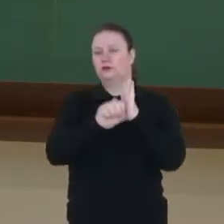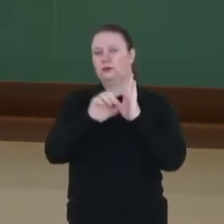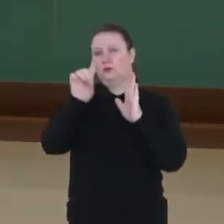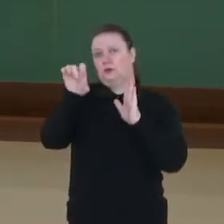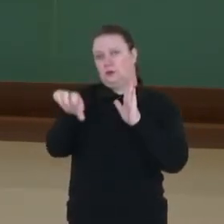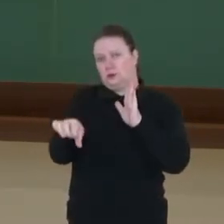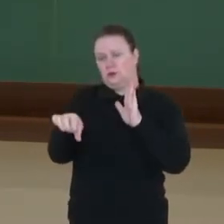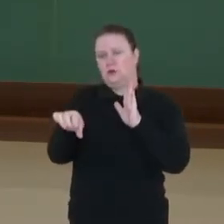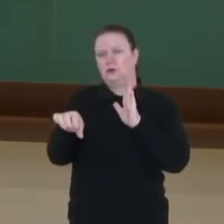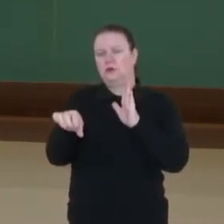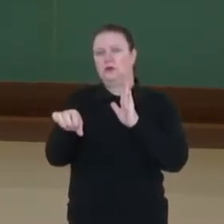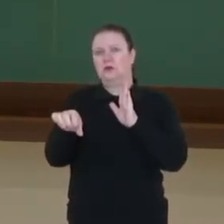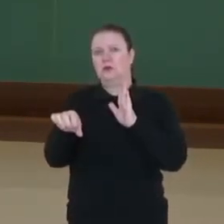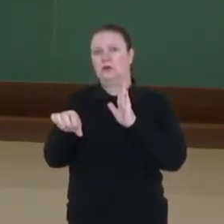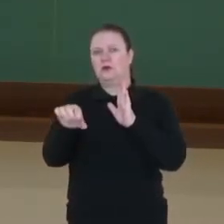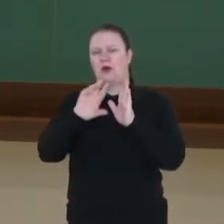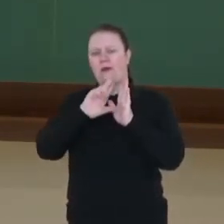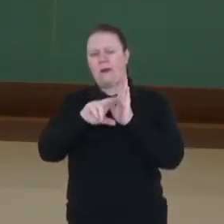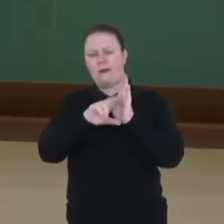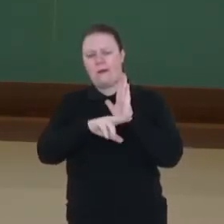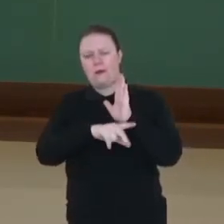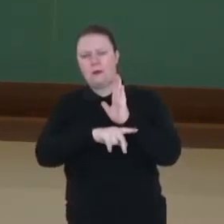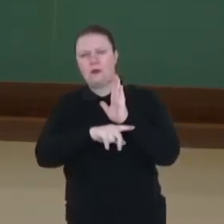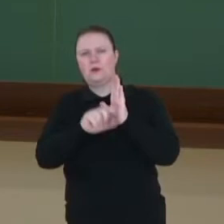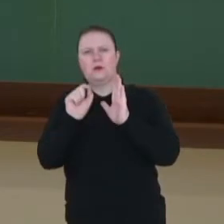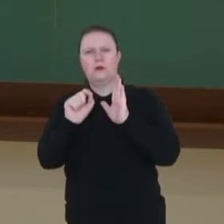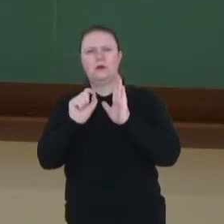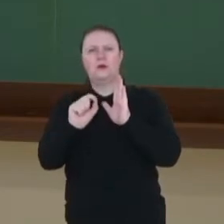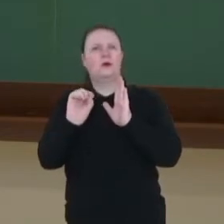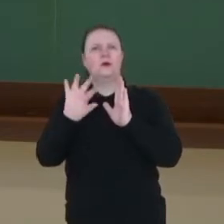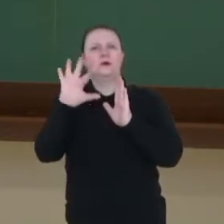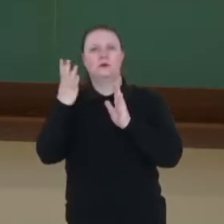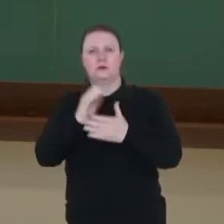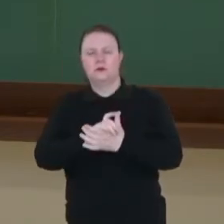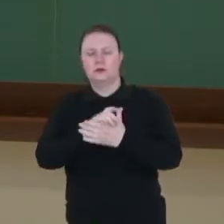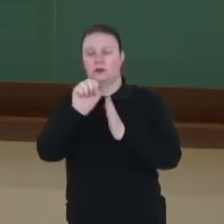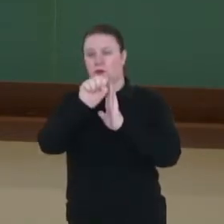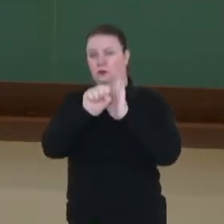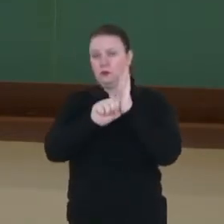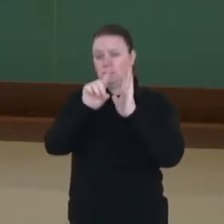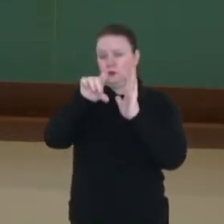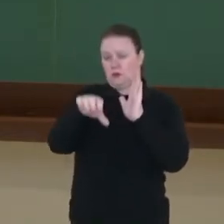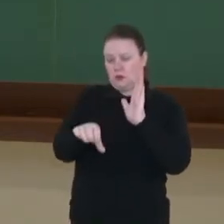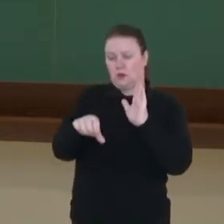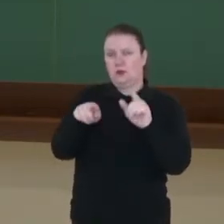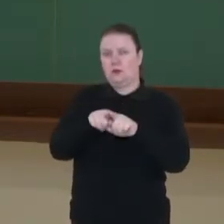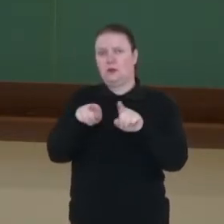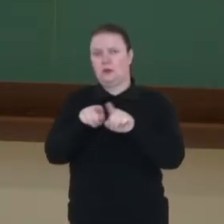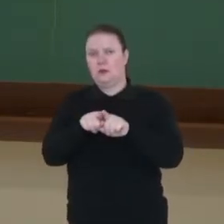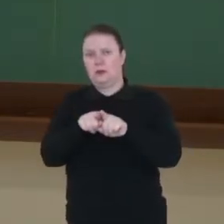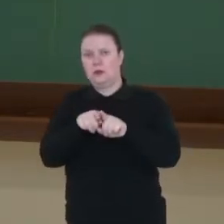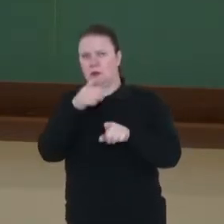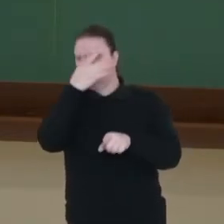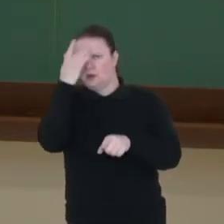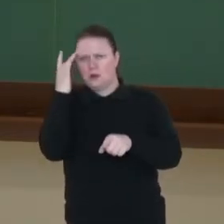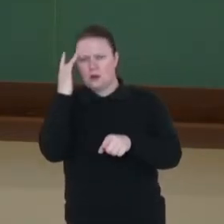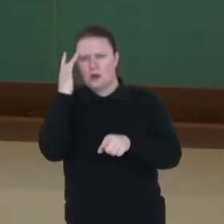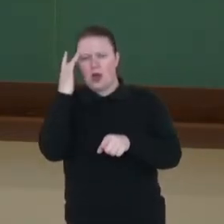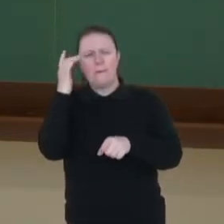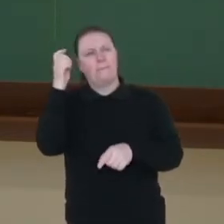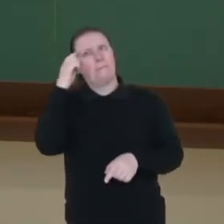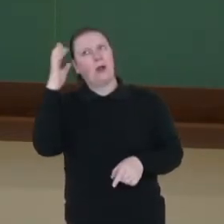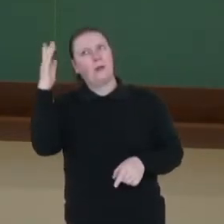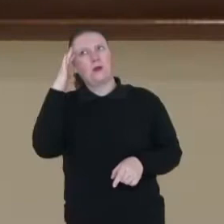várias coisas vão começar a ser cogitadas. É no século XIX, inclusive, que as pessoas vão mais cogitar a existência